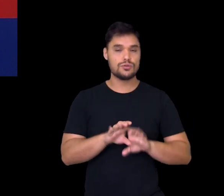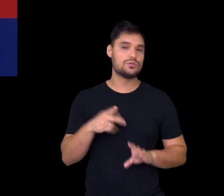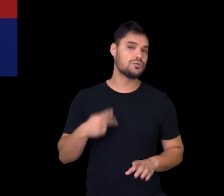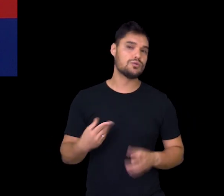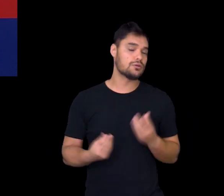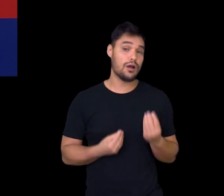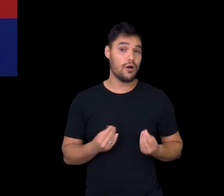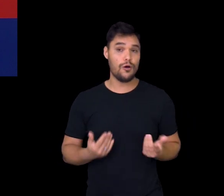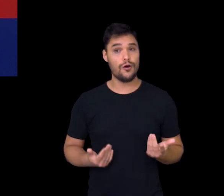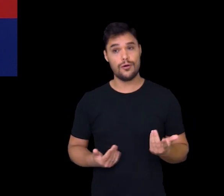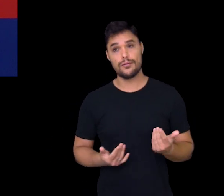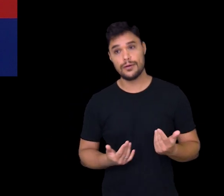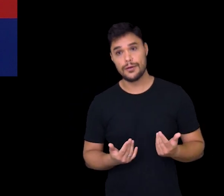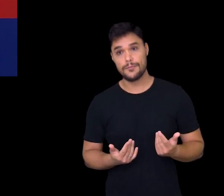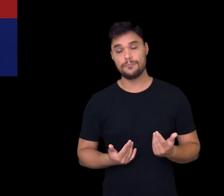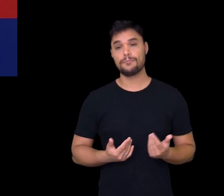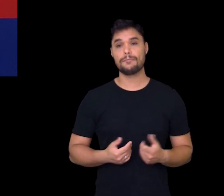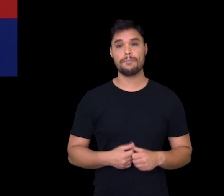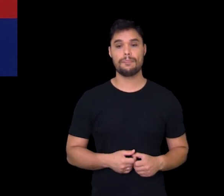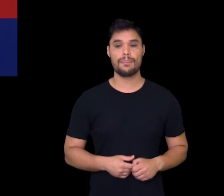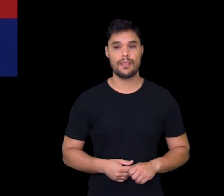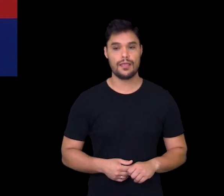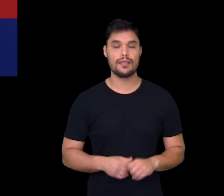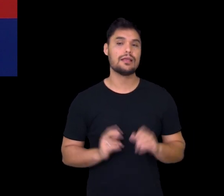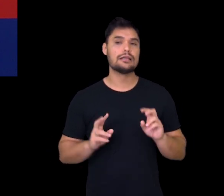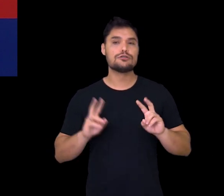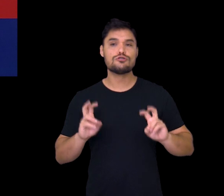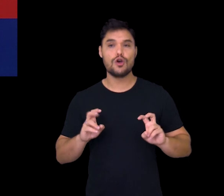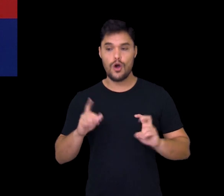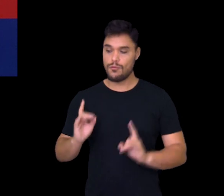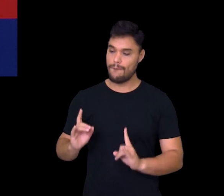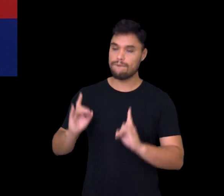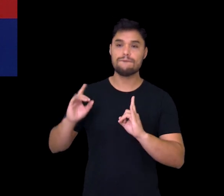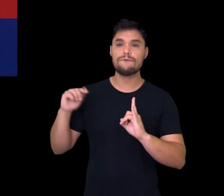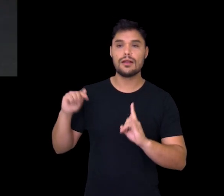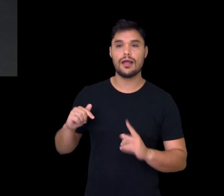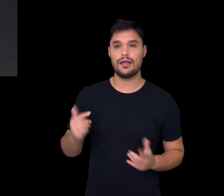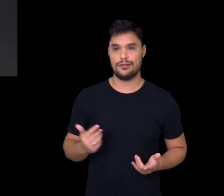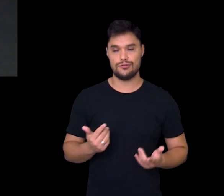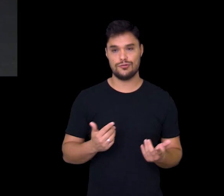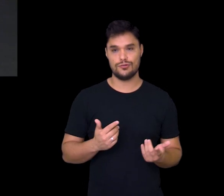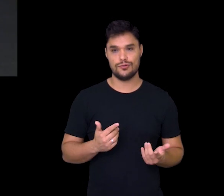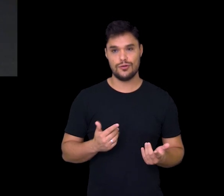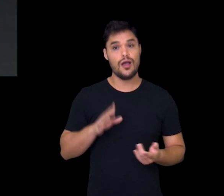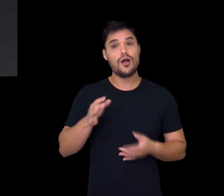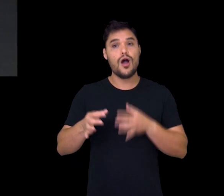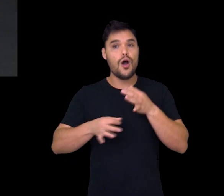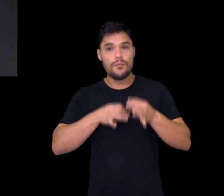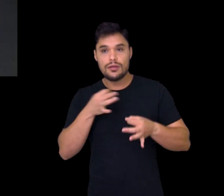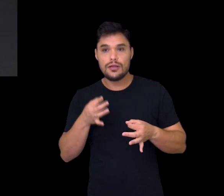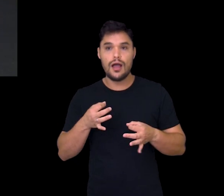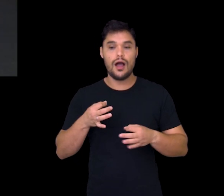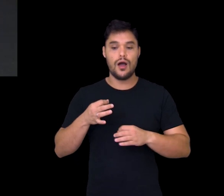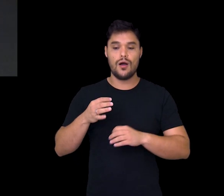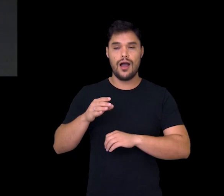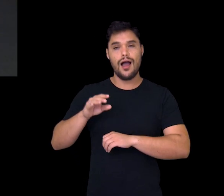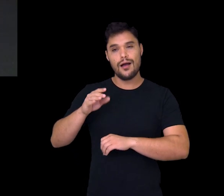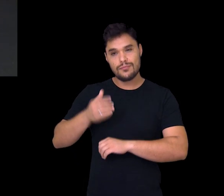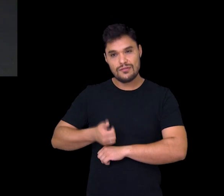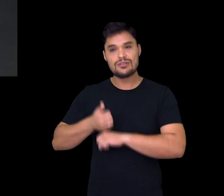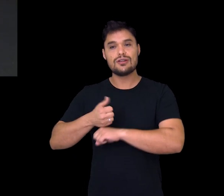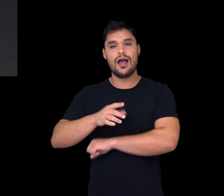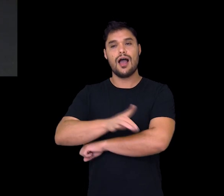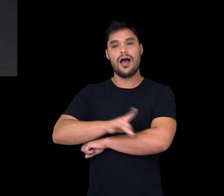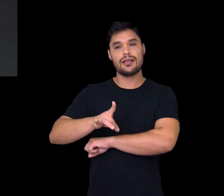Qual era a observação que eles faziam em relação ao prédio? Qual a visão dos arquitetos de fora? Você ouve muito, e